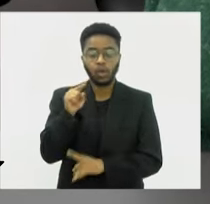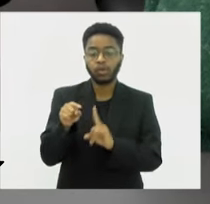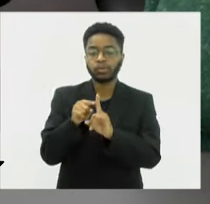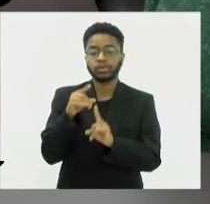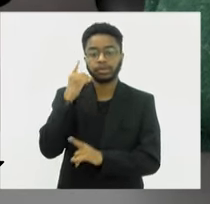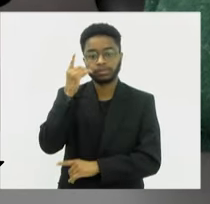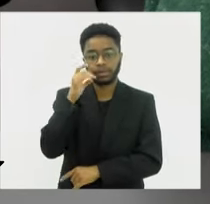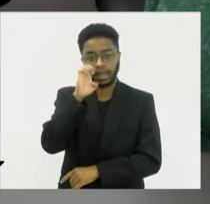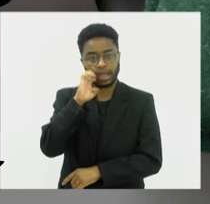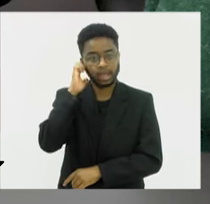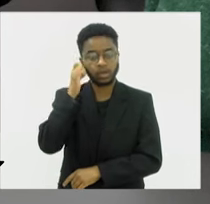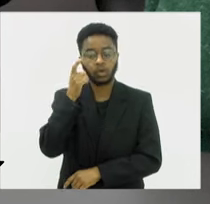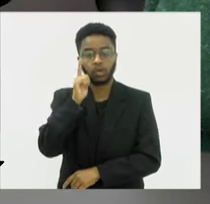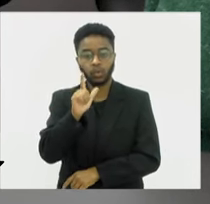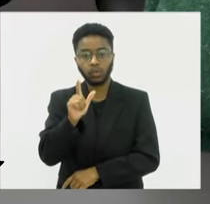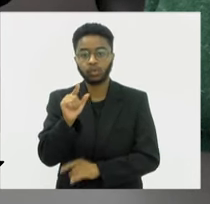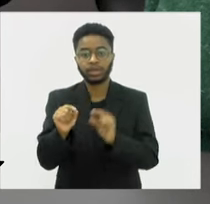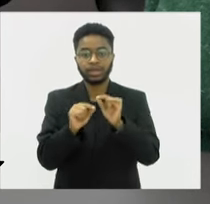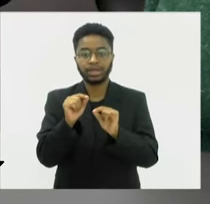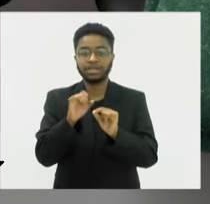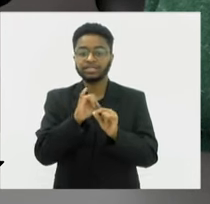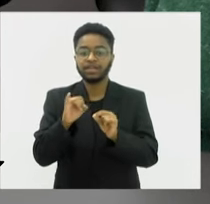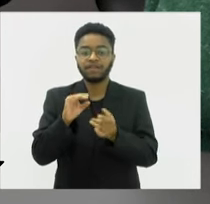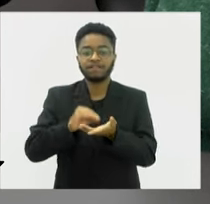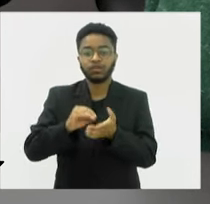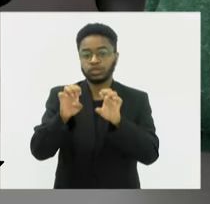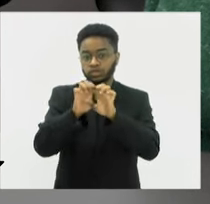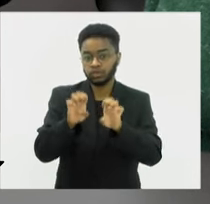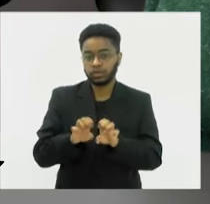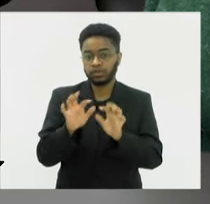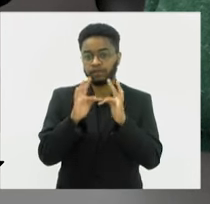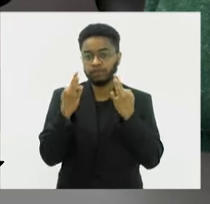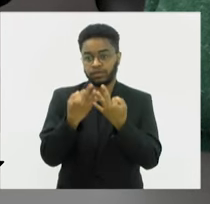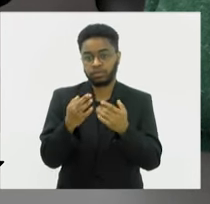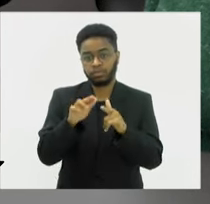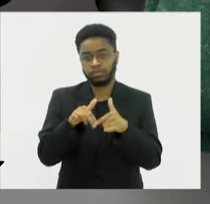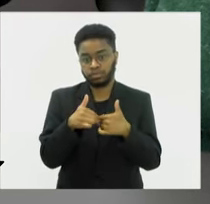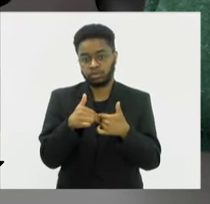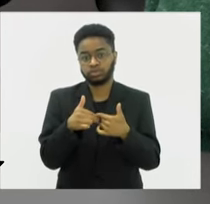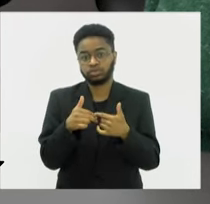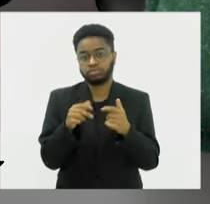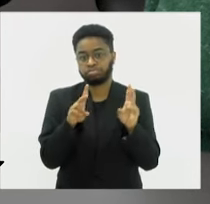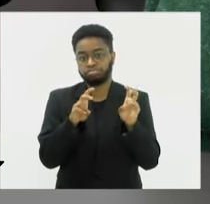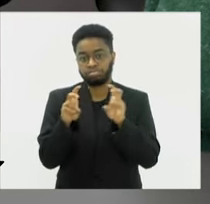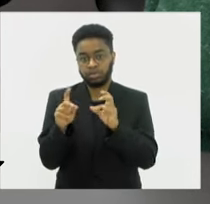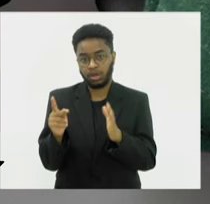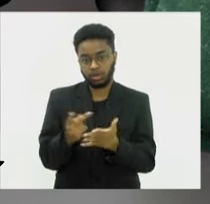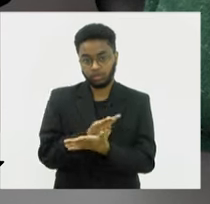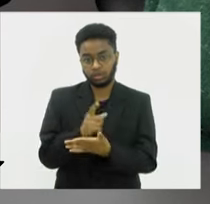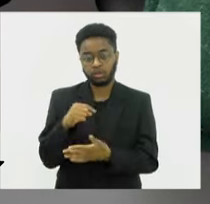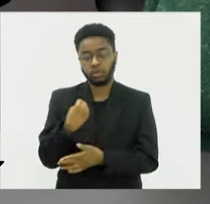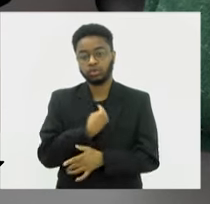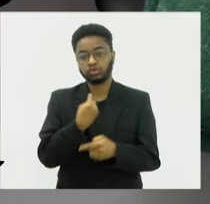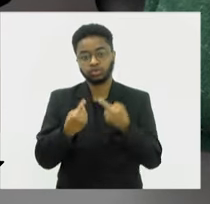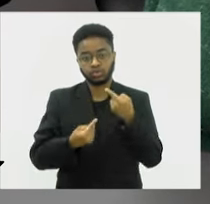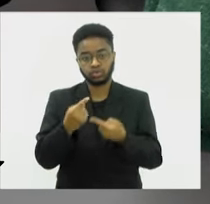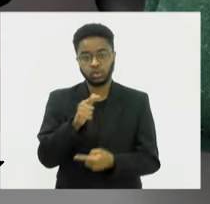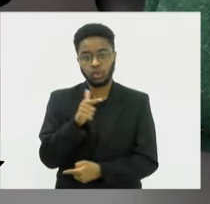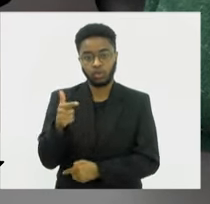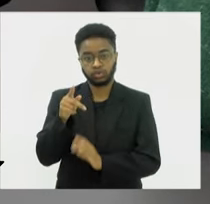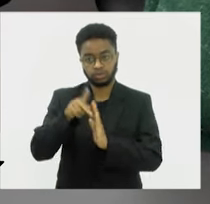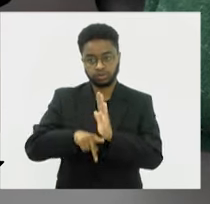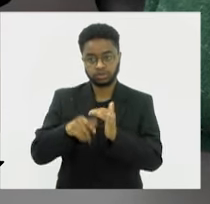proximidade para quem tem aí uma questão de desestrutura familiar em decorrência de um fenômeno. A gente tem discutido outros projetos